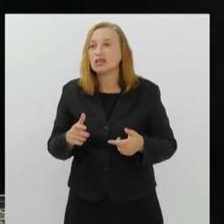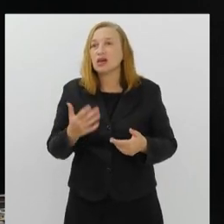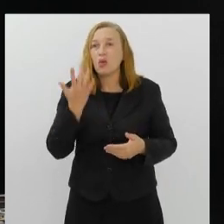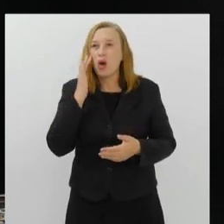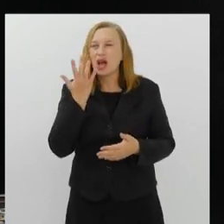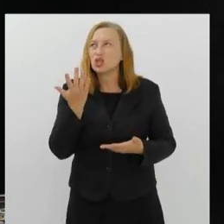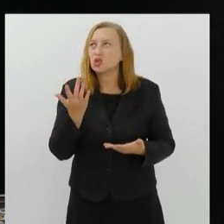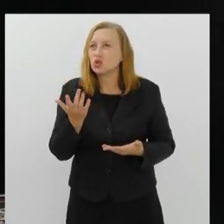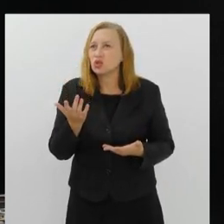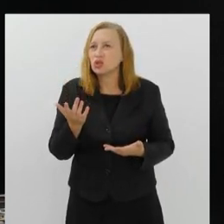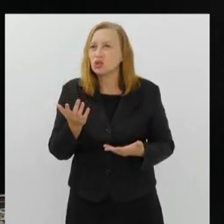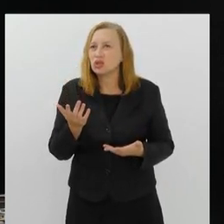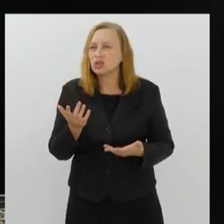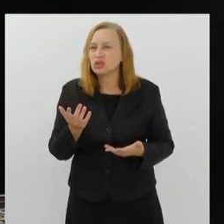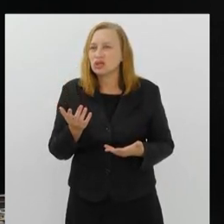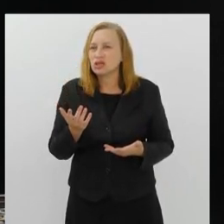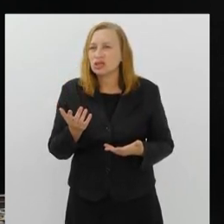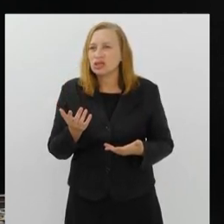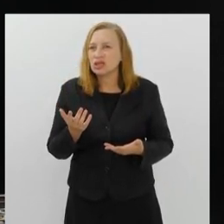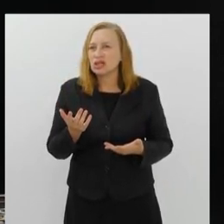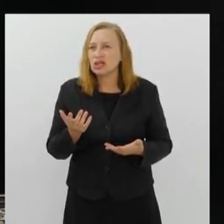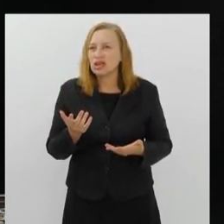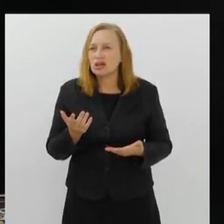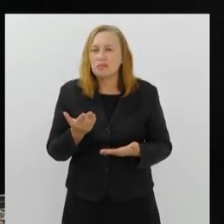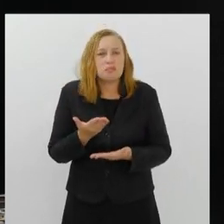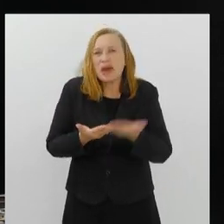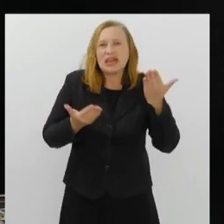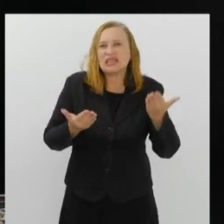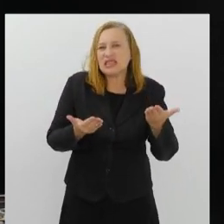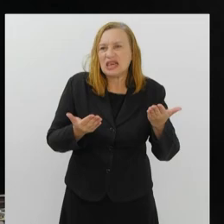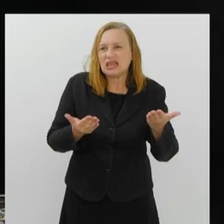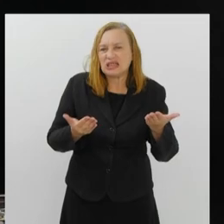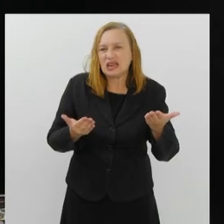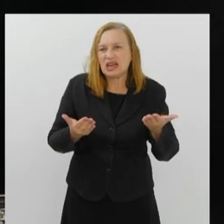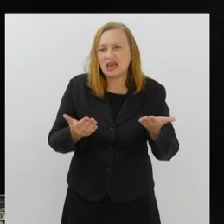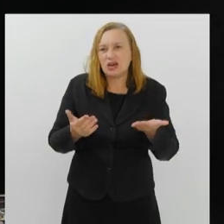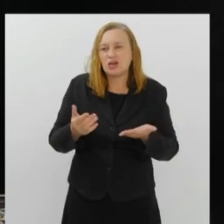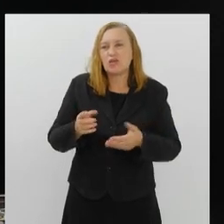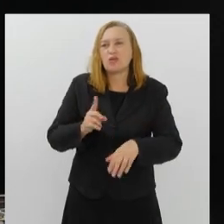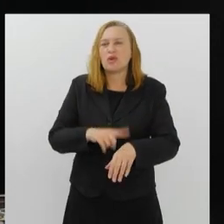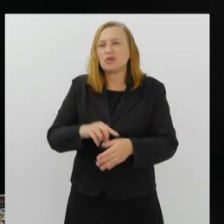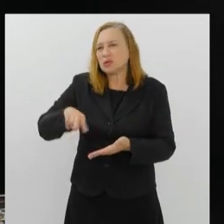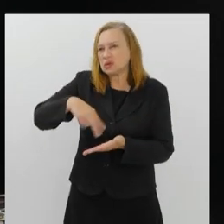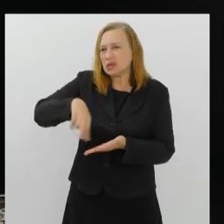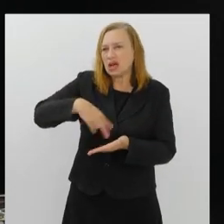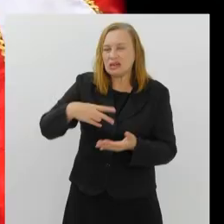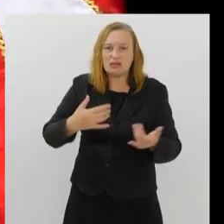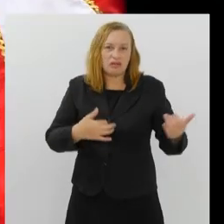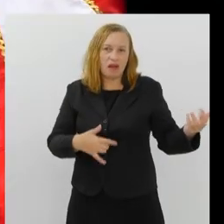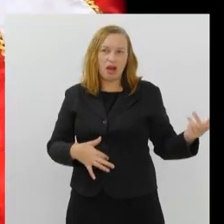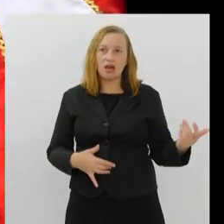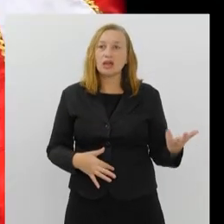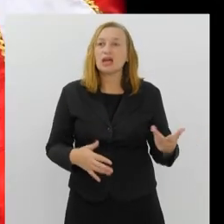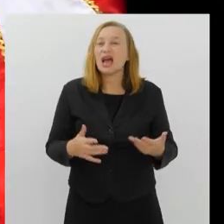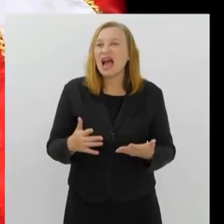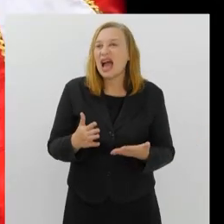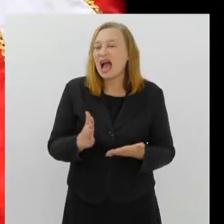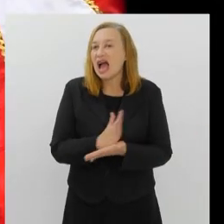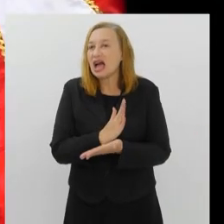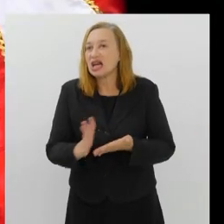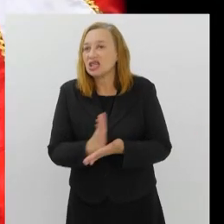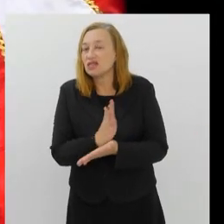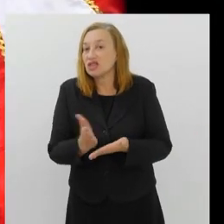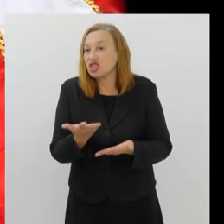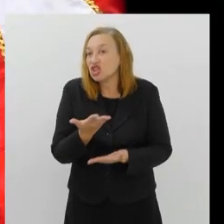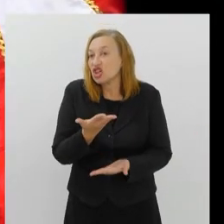até a fluidez da dança. Aí para, tem isso, pega um violão. Às vezes tira até